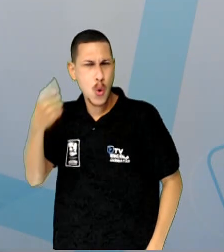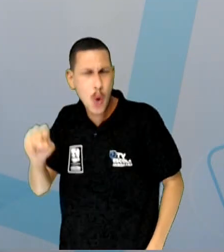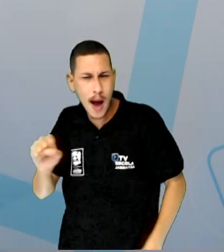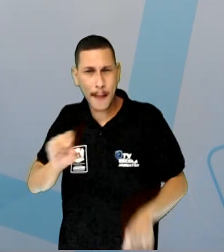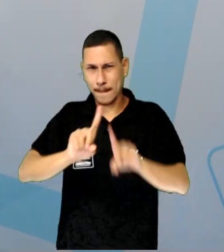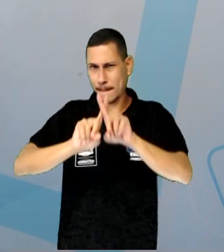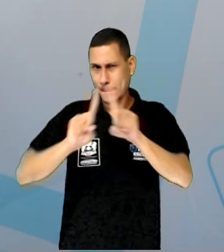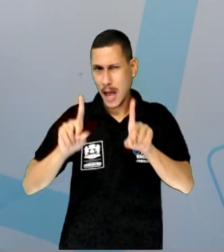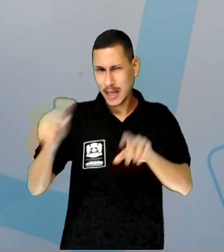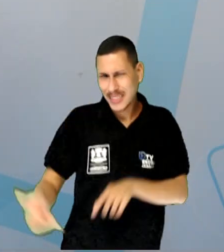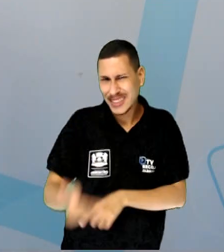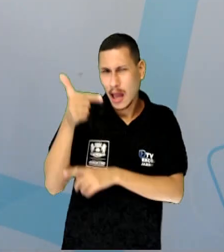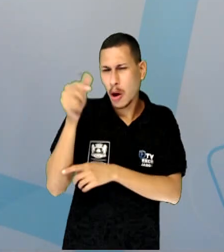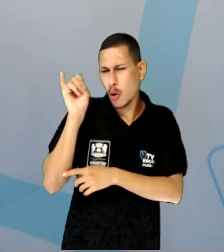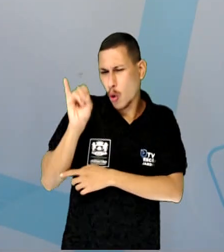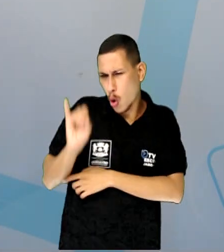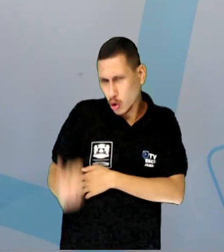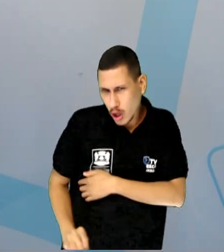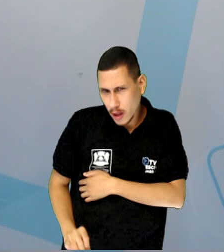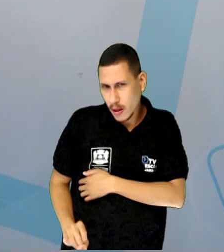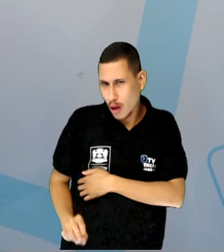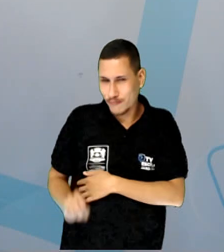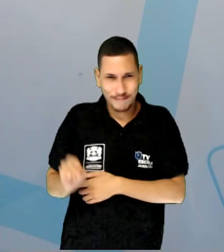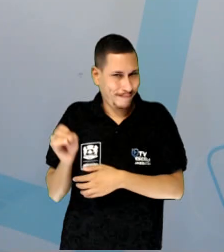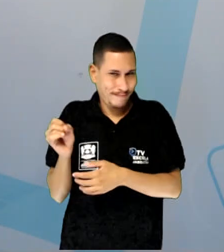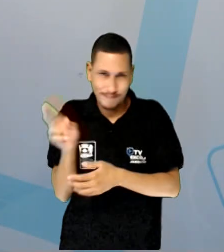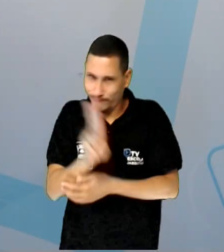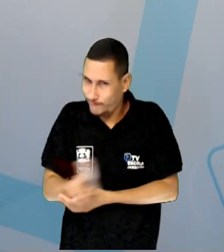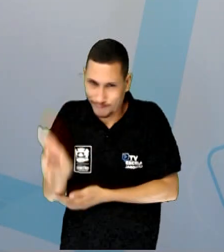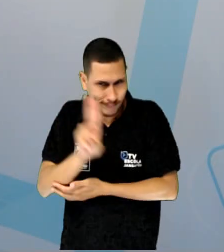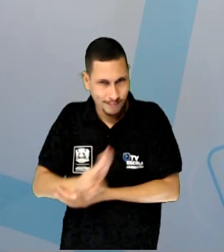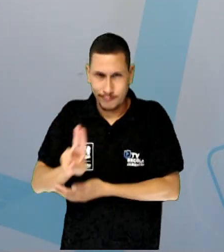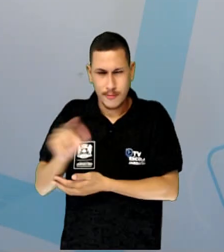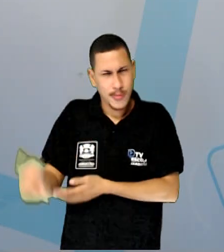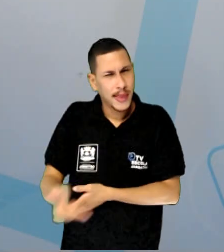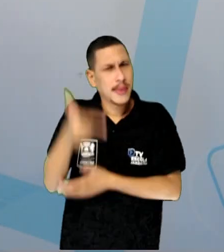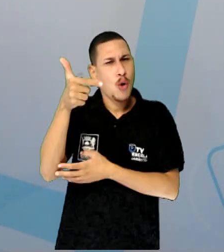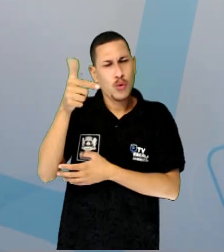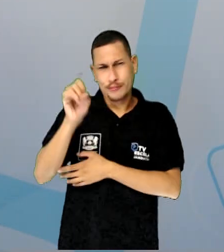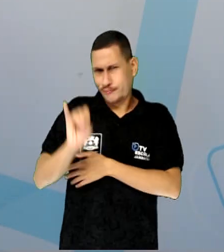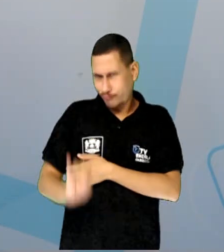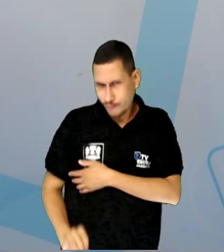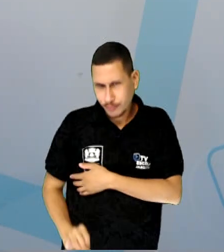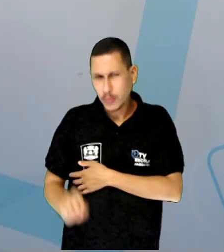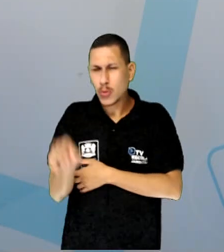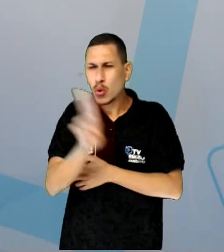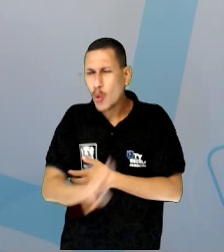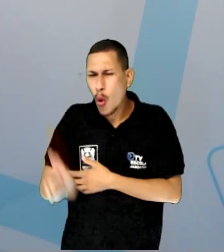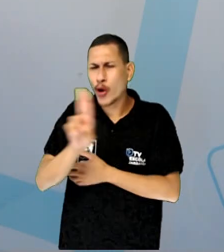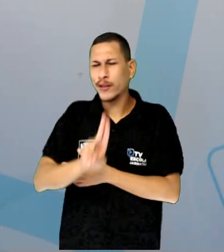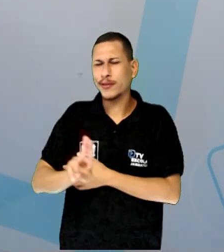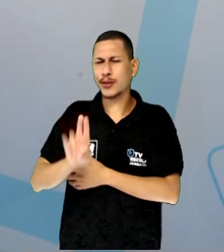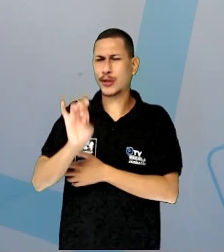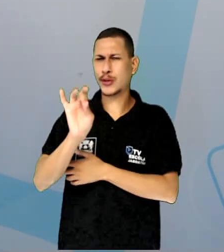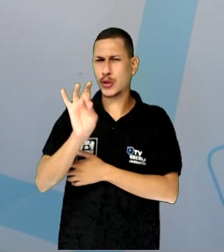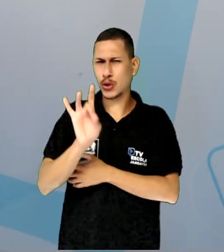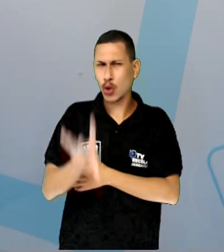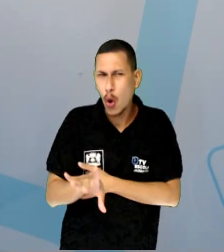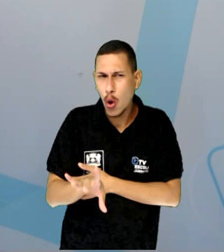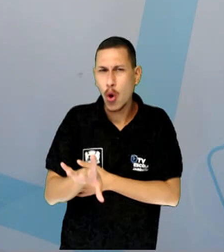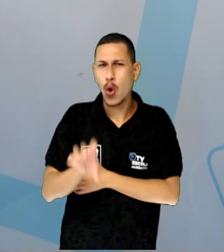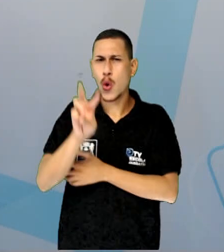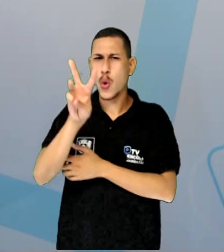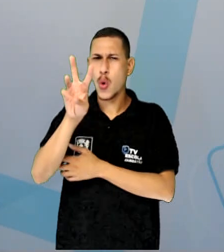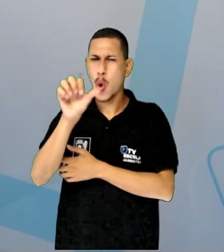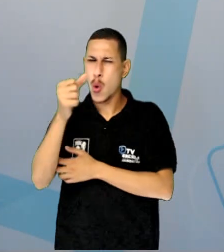da second conditional, não. No caso da second conditional, a gente usa were